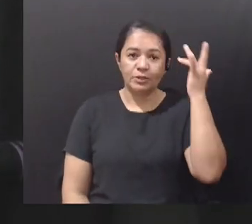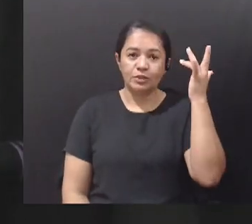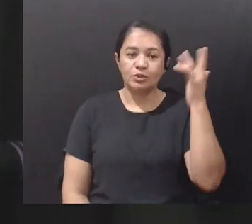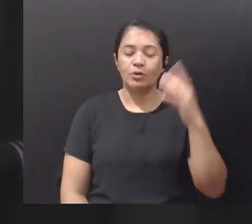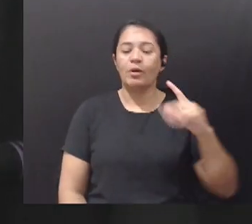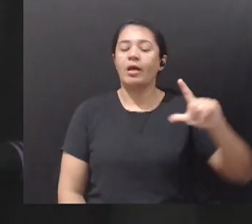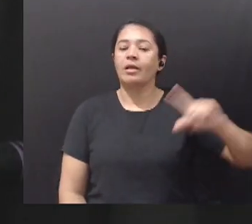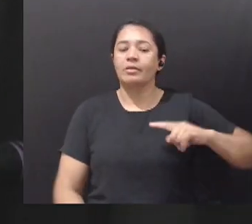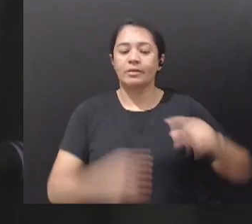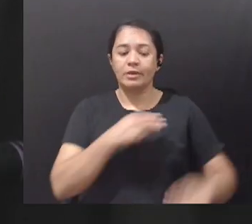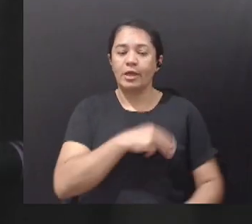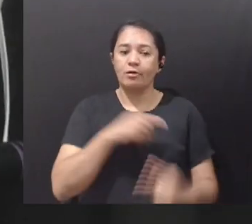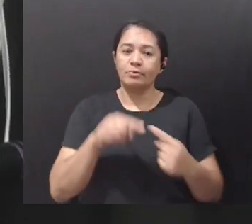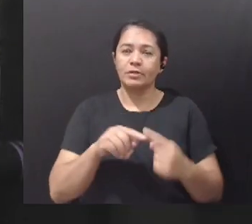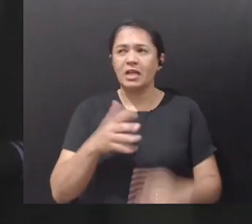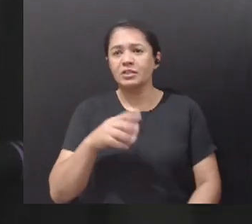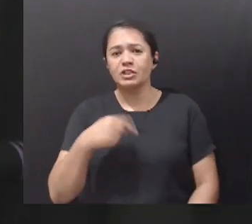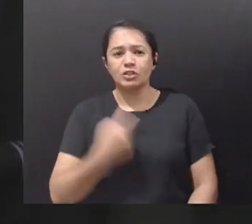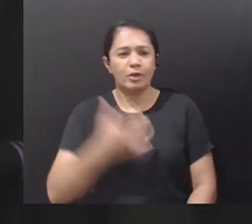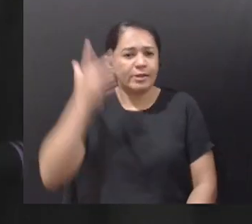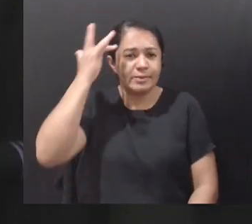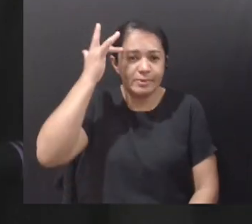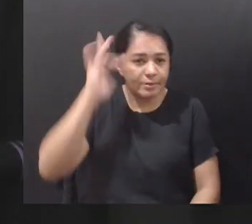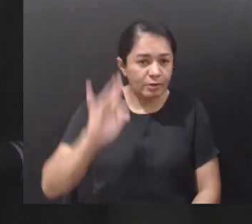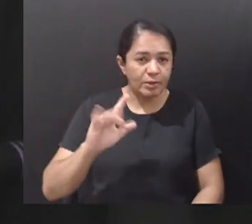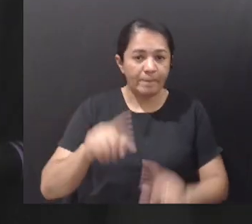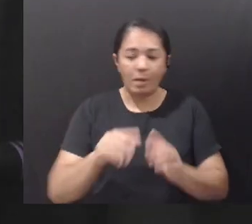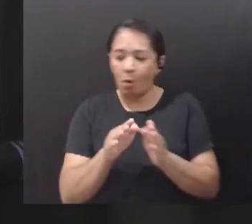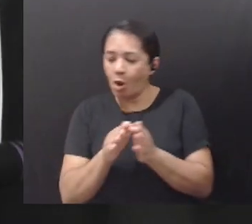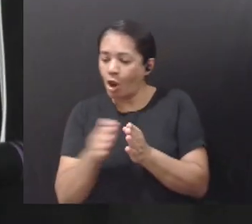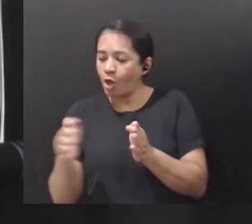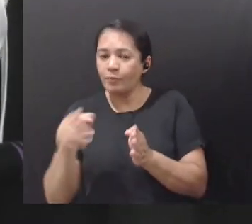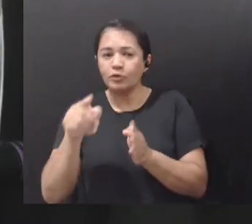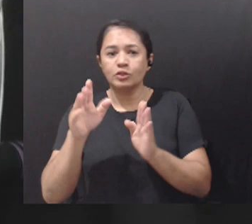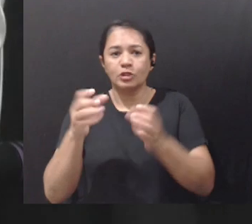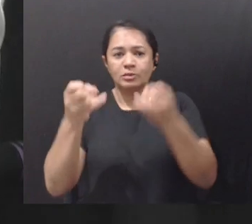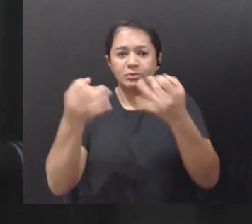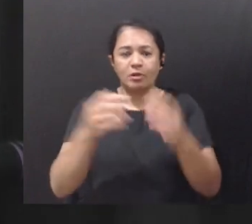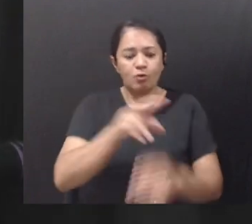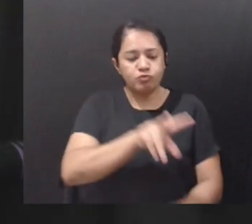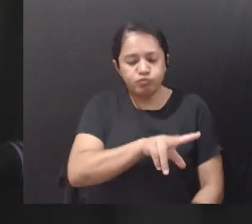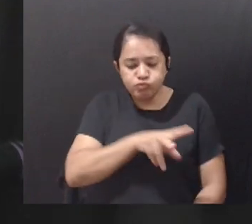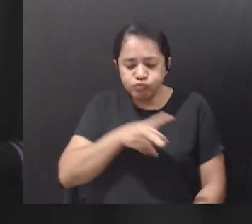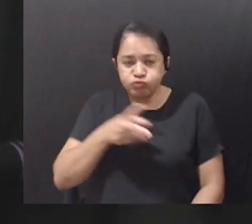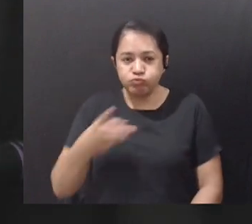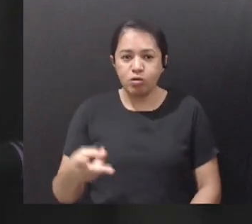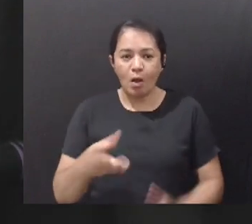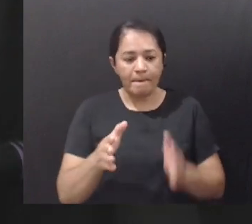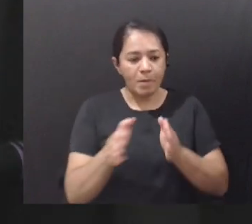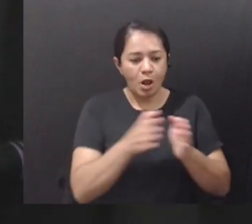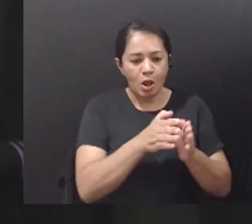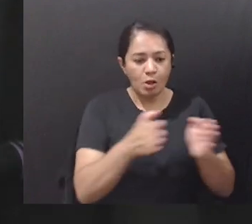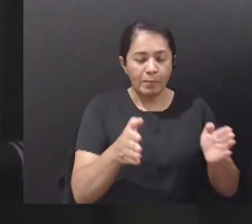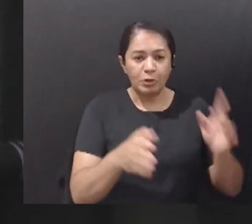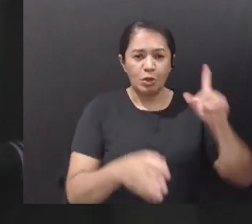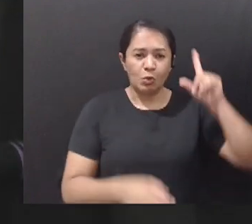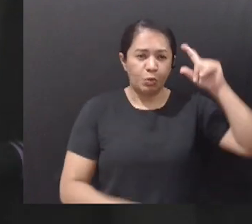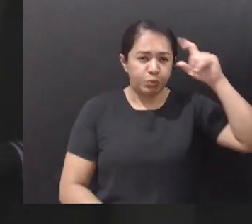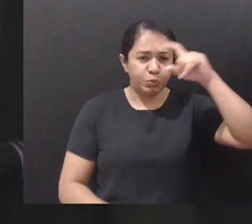vezes a gente desconhece. E era uma época, como você falou, de transição, que você sai de um período difícil para